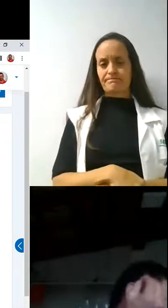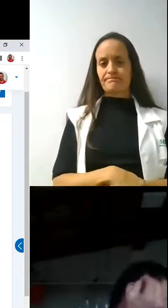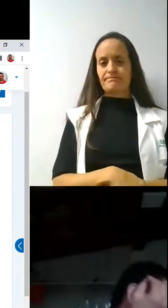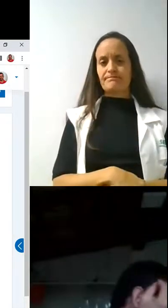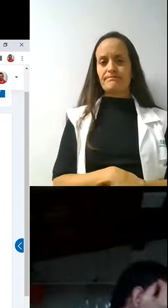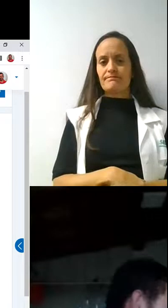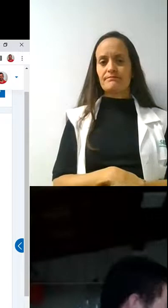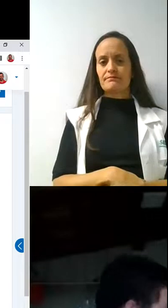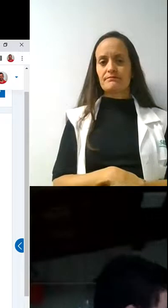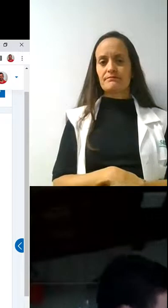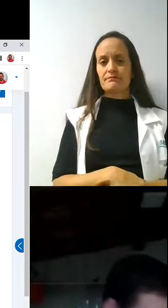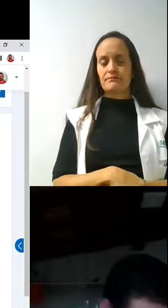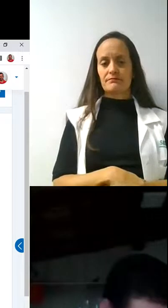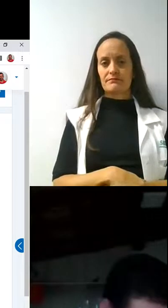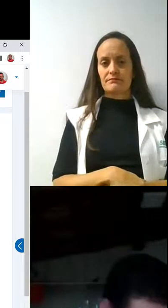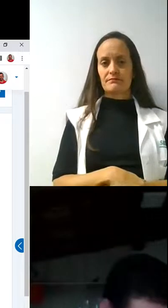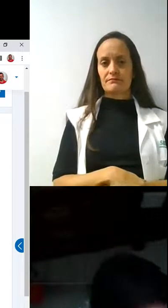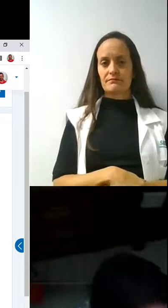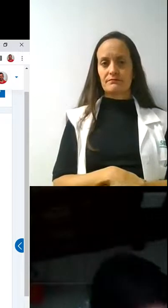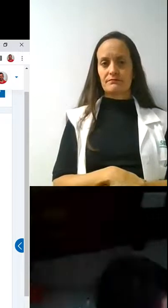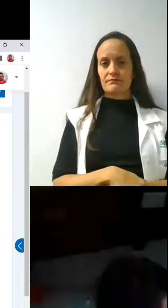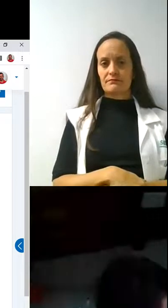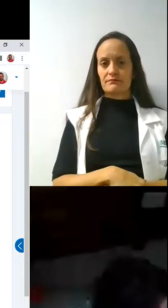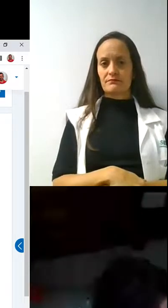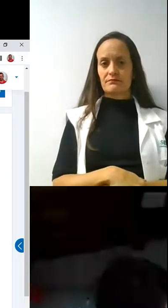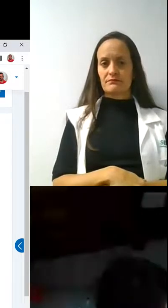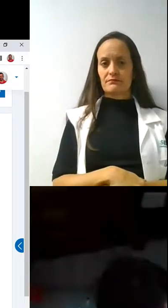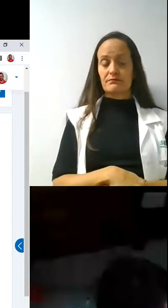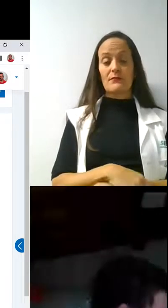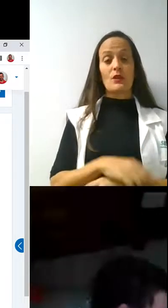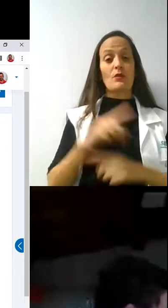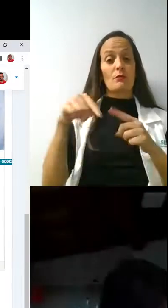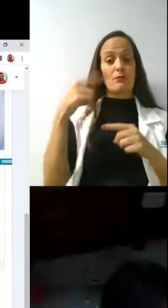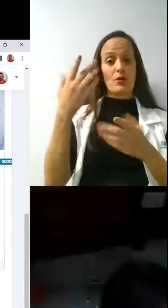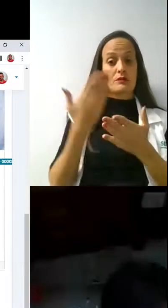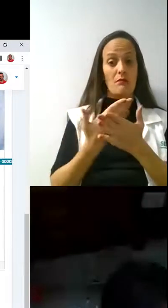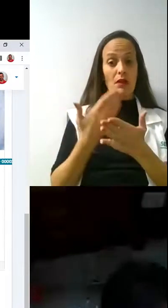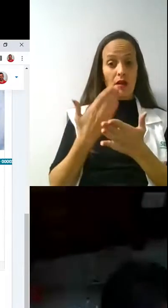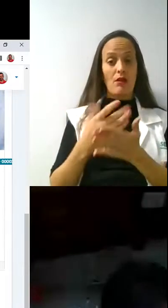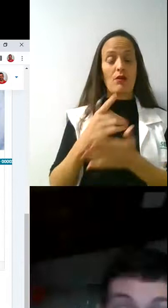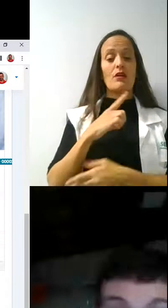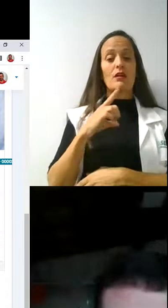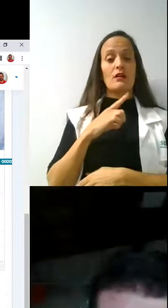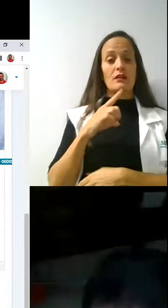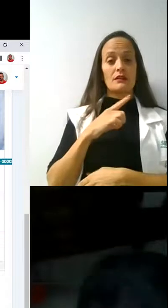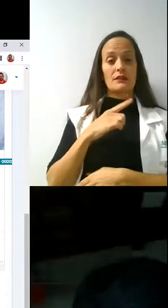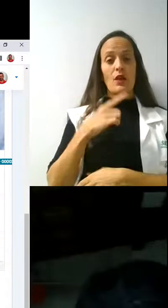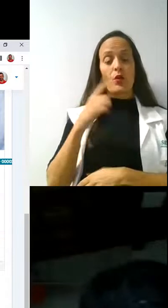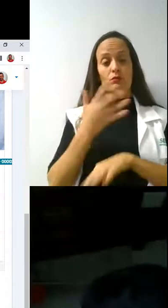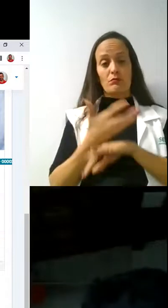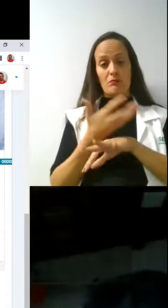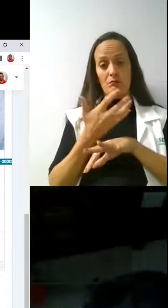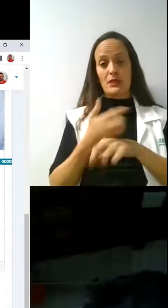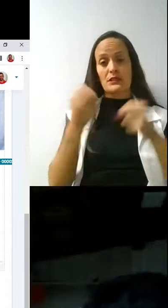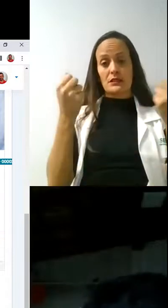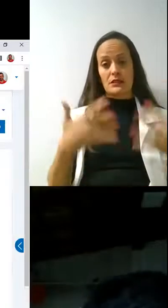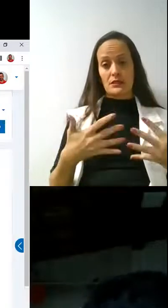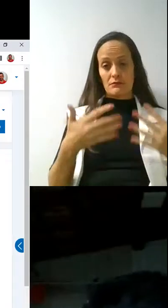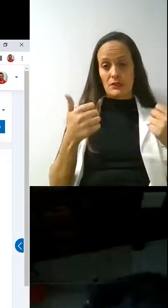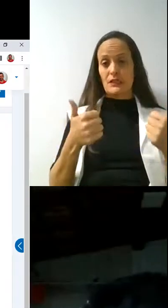senhor. Por nada. Semana que vem tem web, hein? Semana que vem tem web da outra, ou seja. Então Bacana, já bacana. fica a dica aqui, ó. Qualidade,